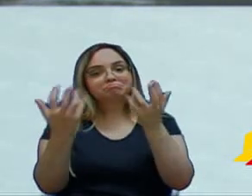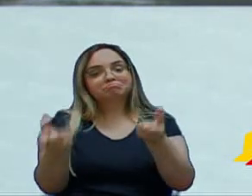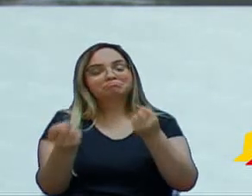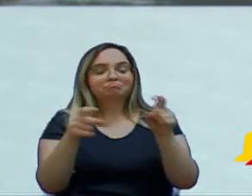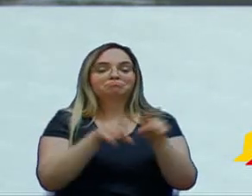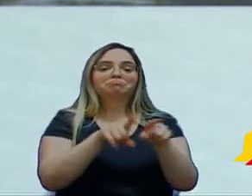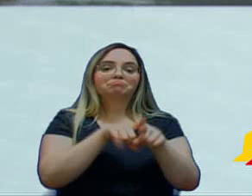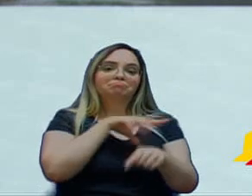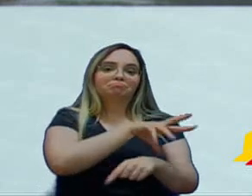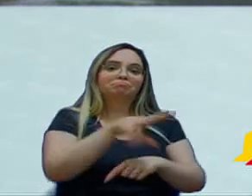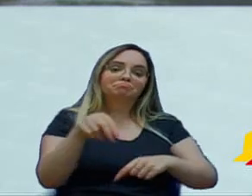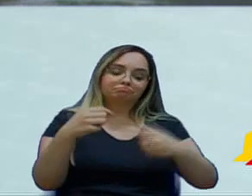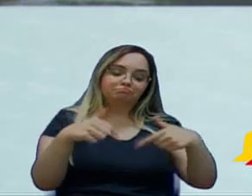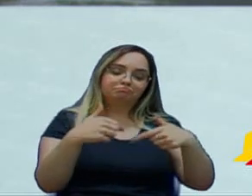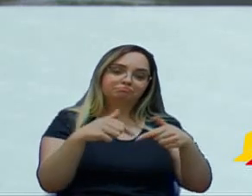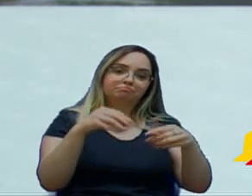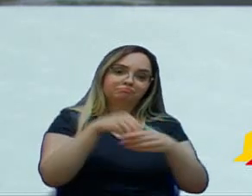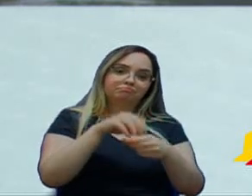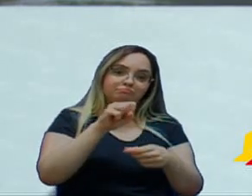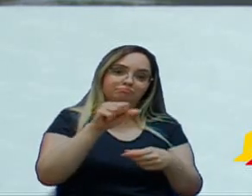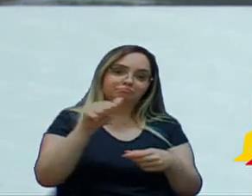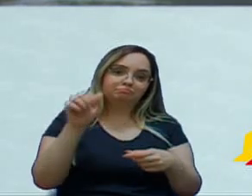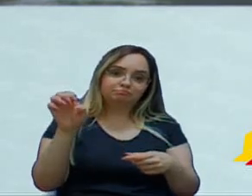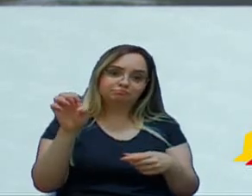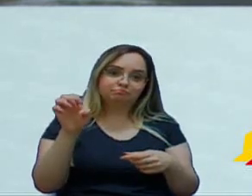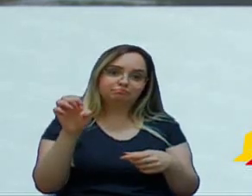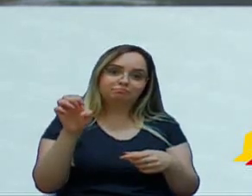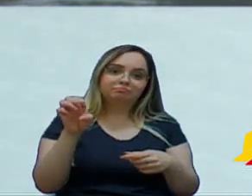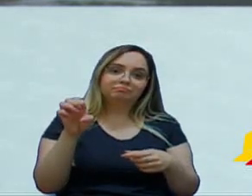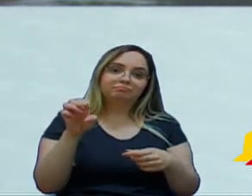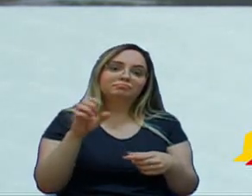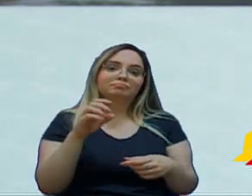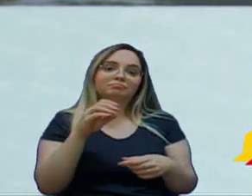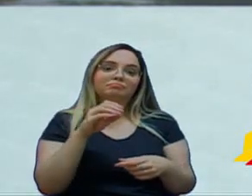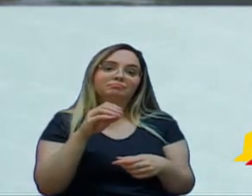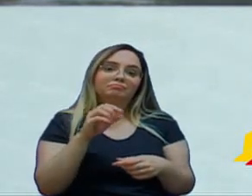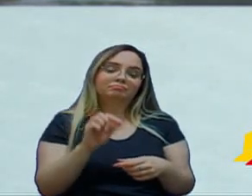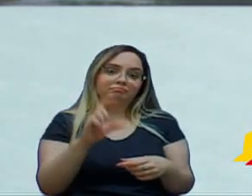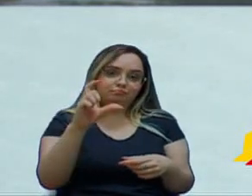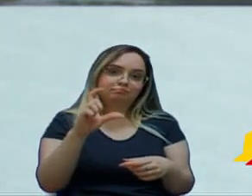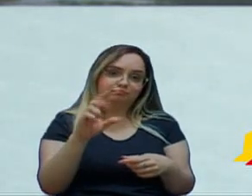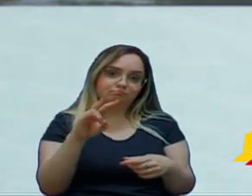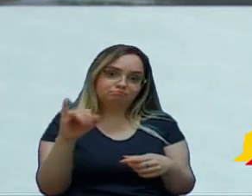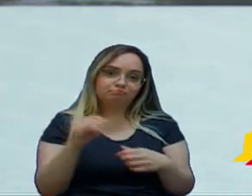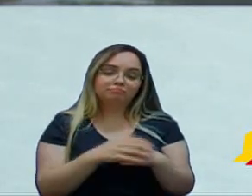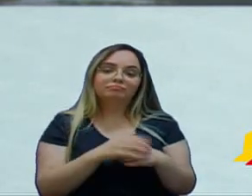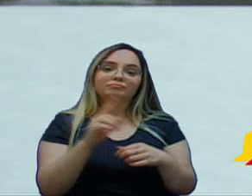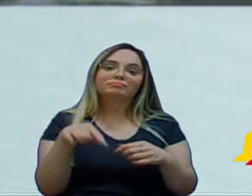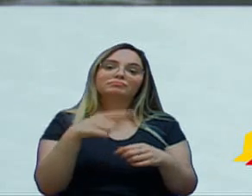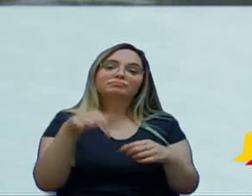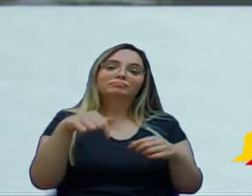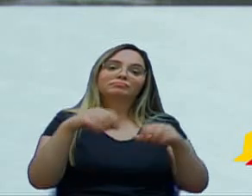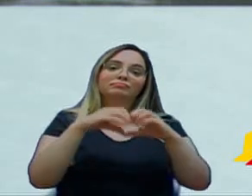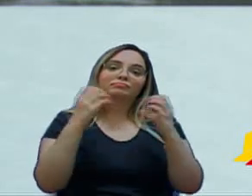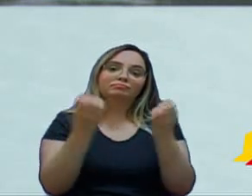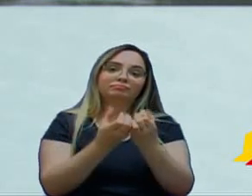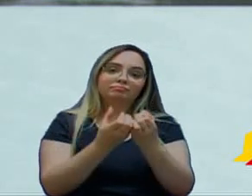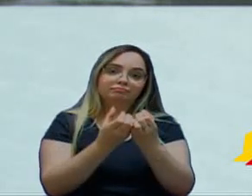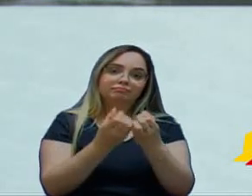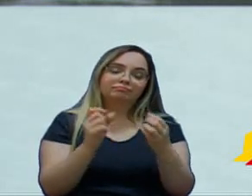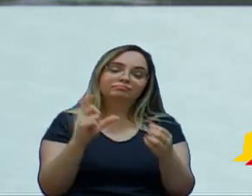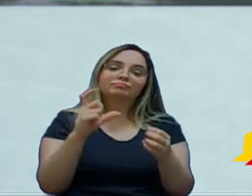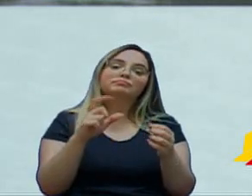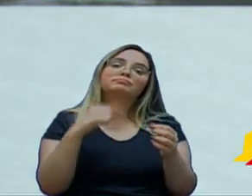com os funcionários do SAI, ia dar esse aumento. Esse aumento veio para casa, foi colocada